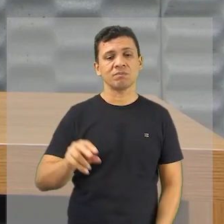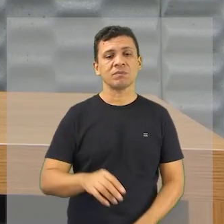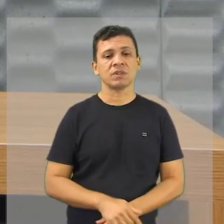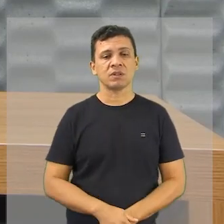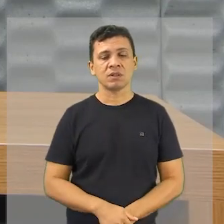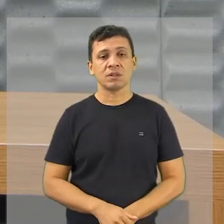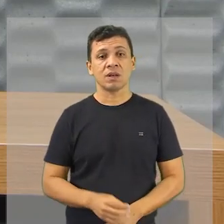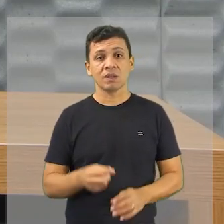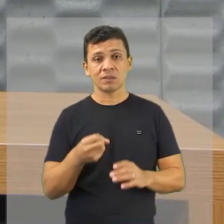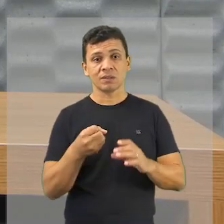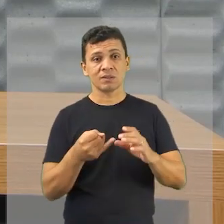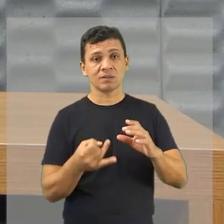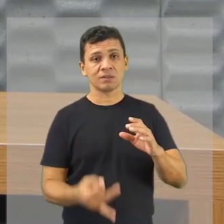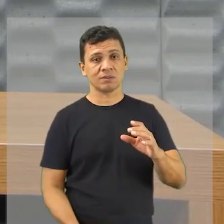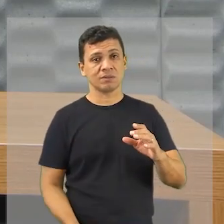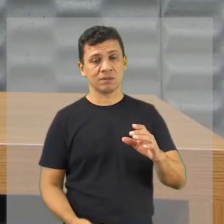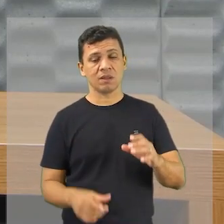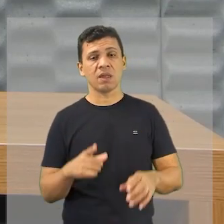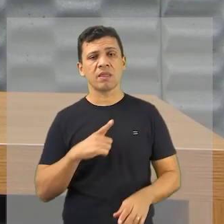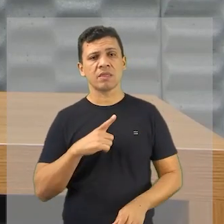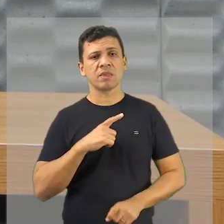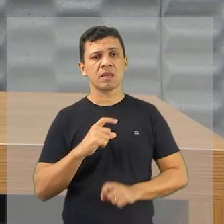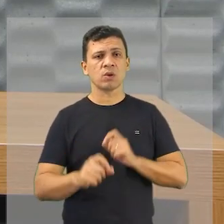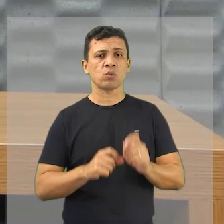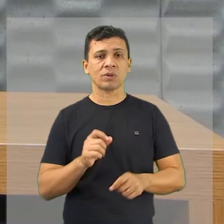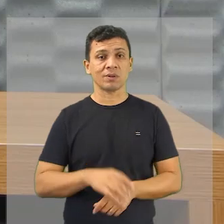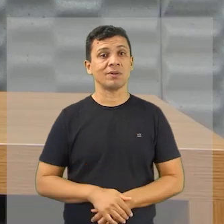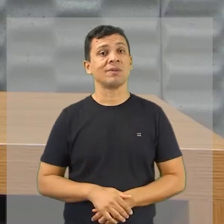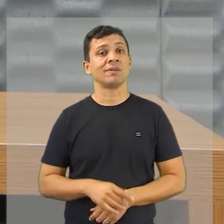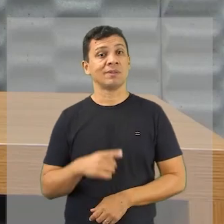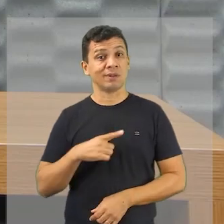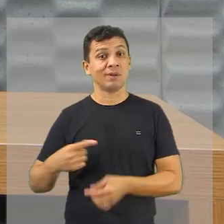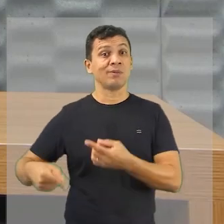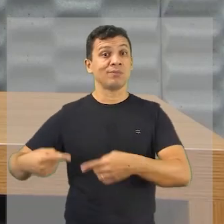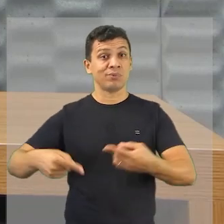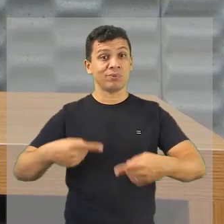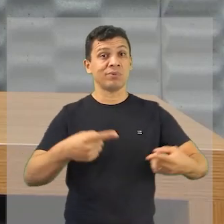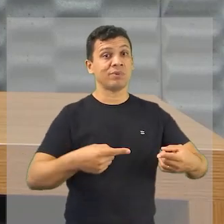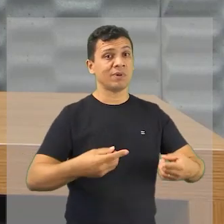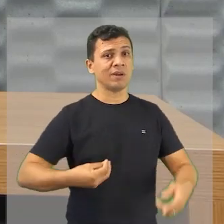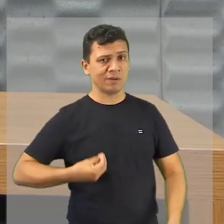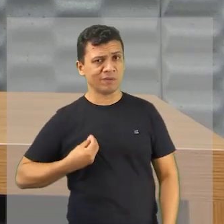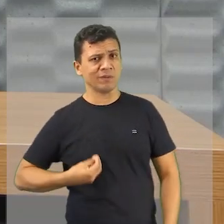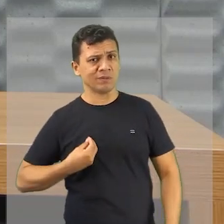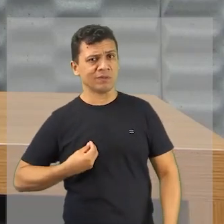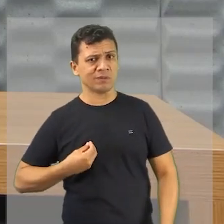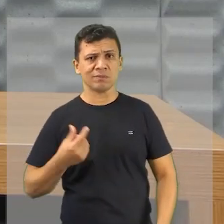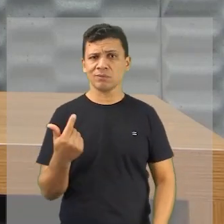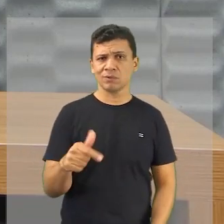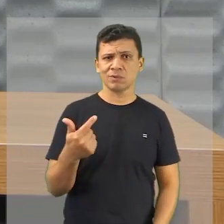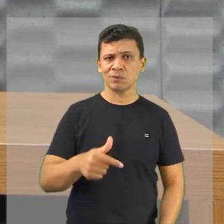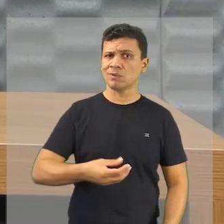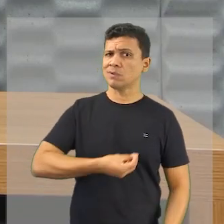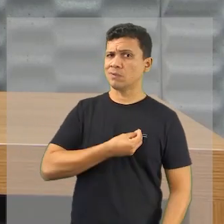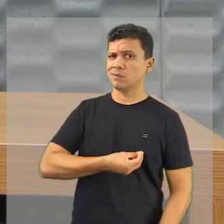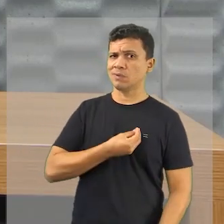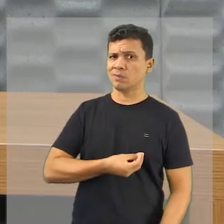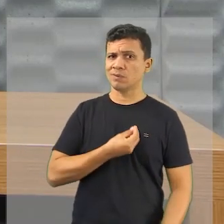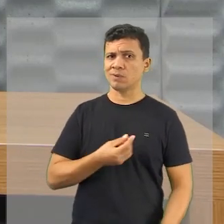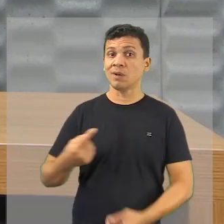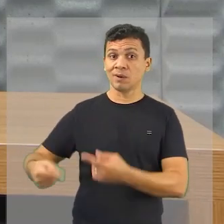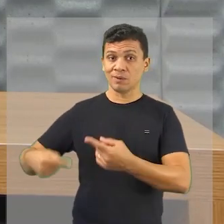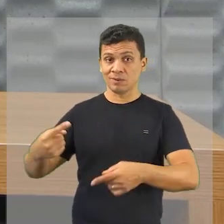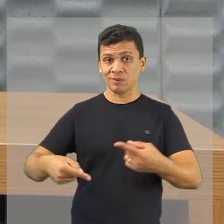dessas características a gente tem essa discussão se eles são considerados seres vivos, se não são considerados seres vivos,